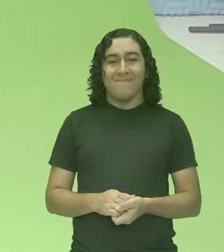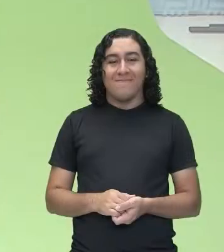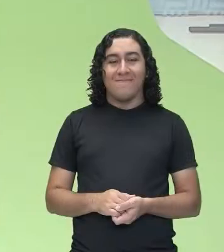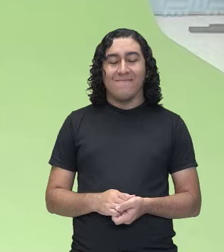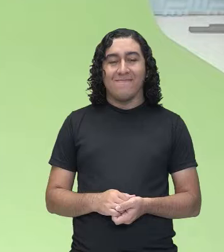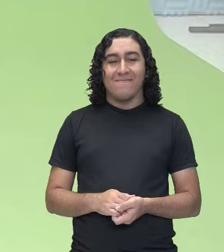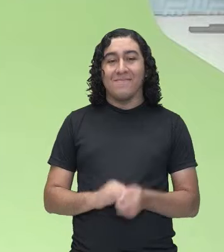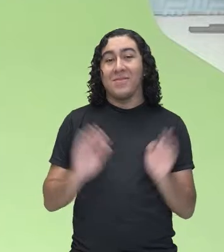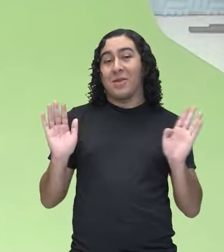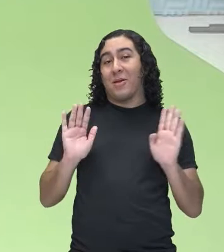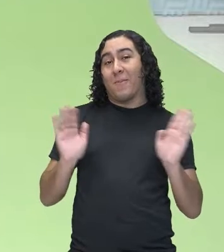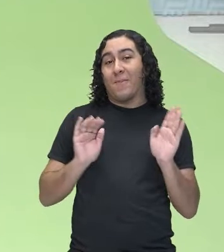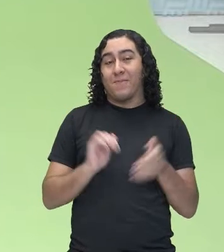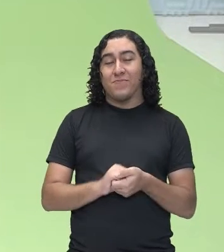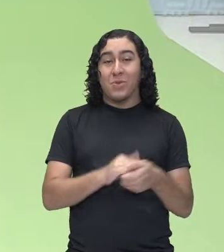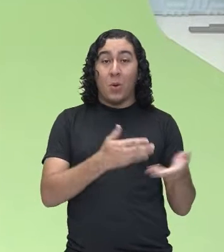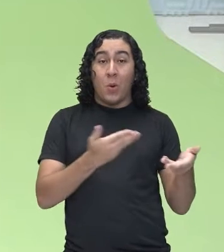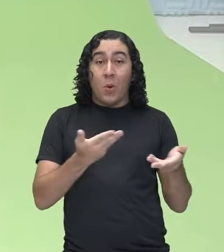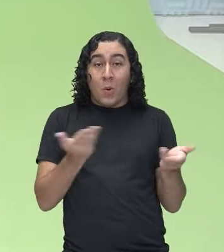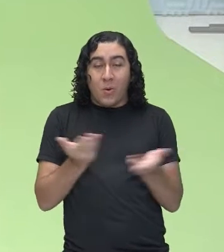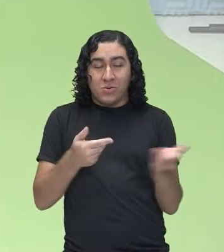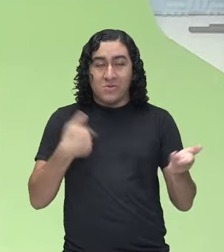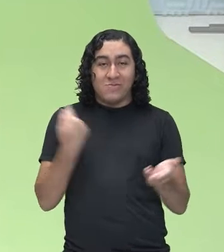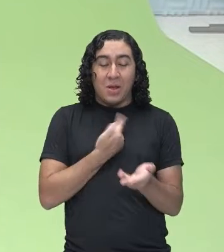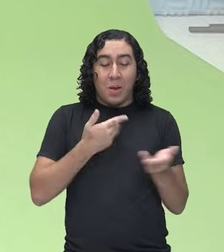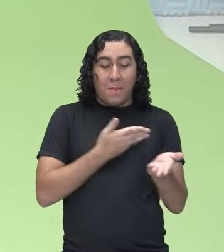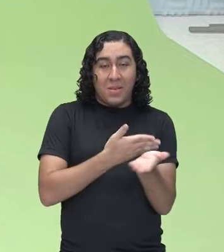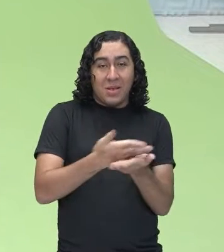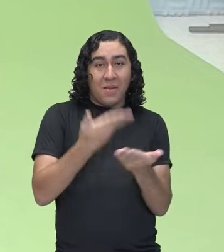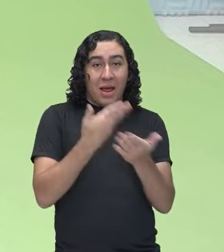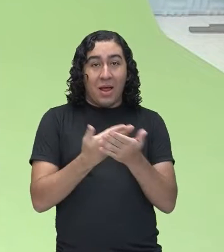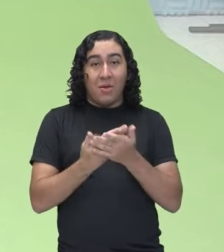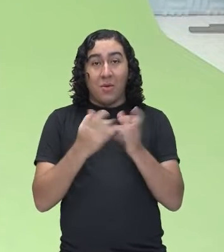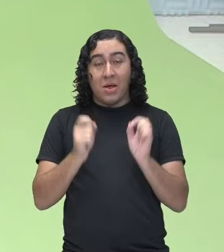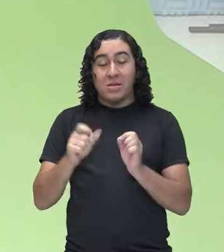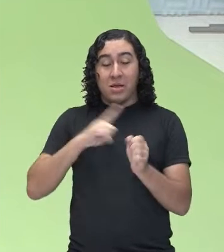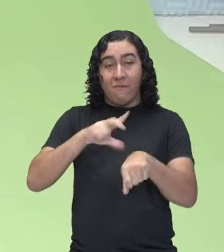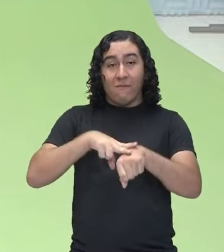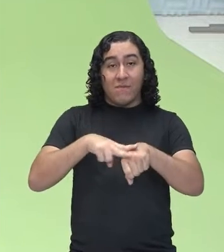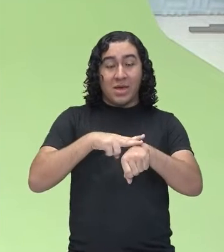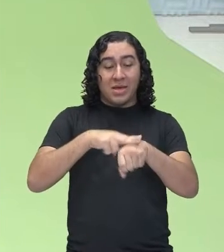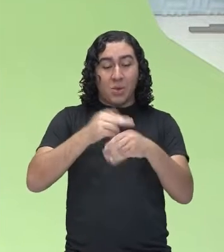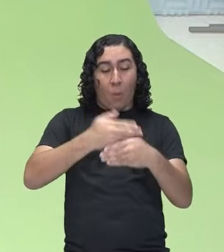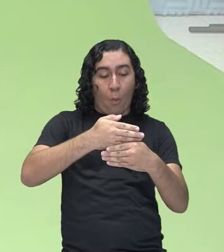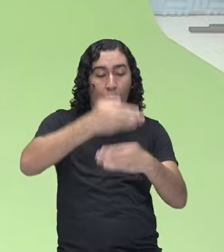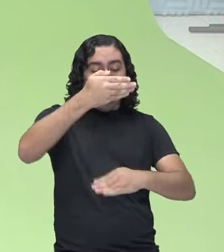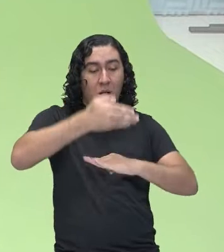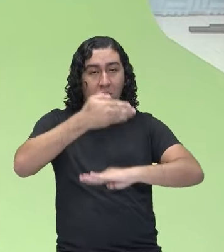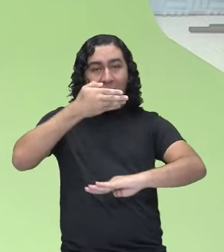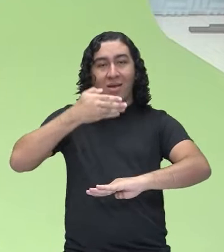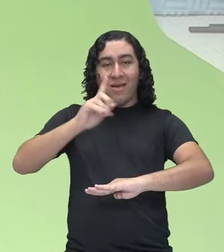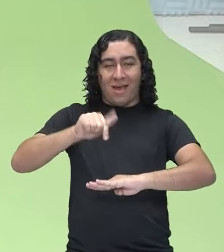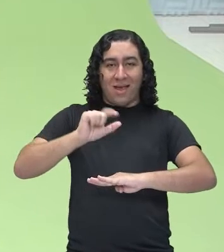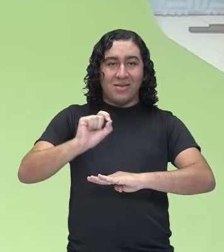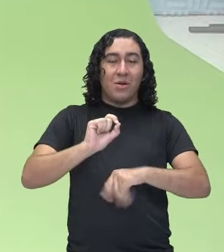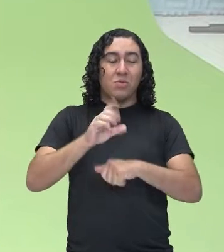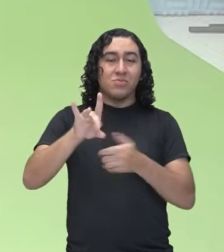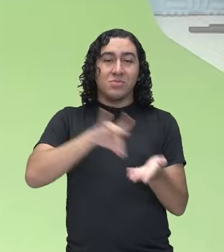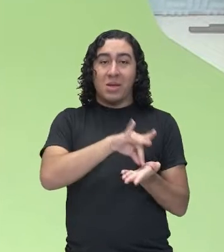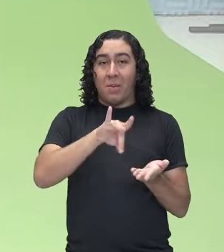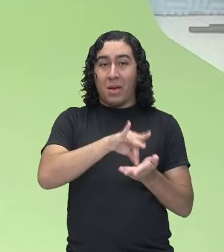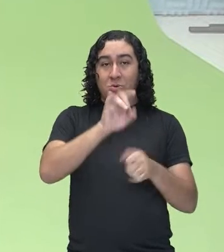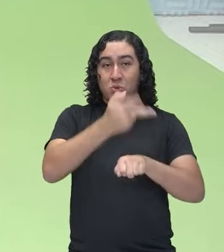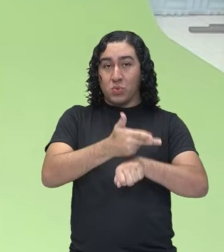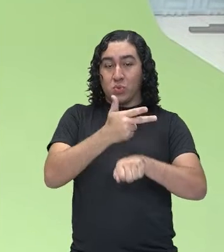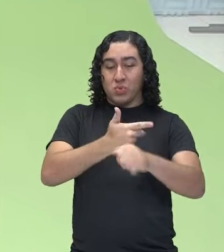Olá, hoje vamos iniciar nossa aula no interior do Chroma Key, no estúdio do Centro de Mídias de Educação do